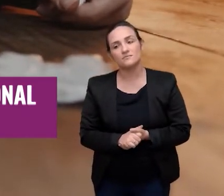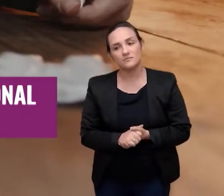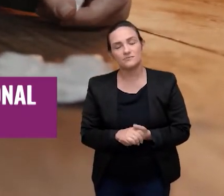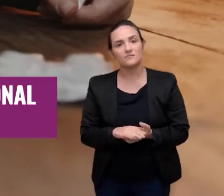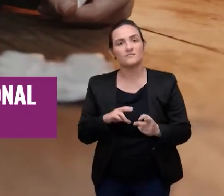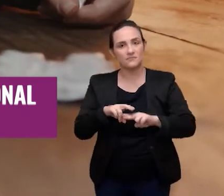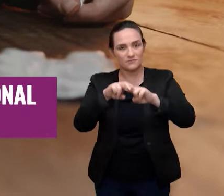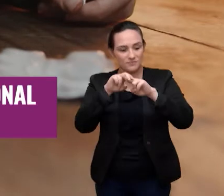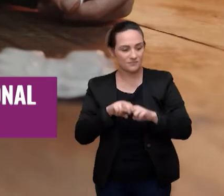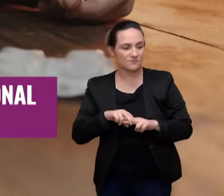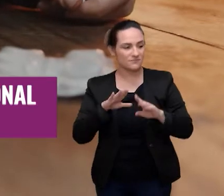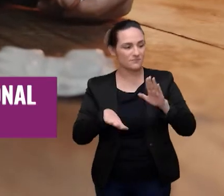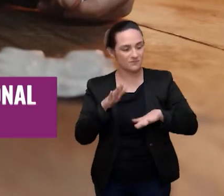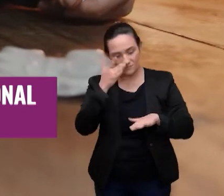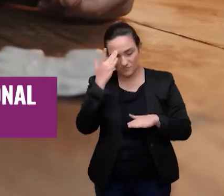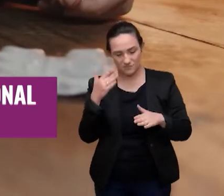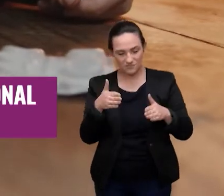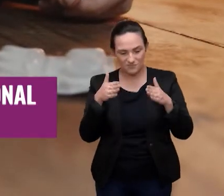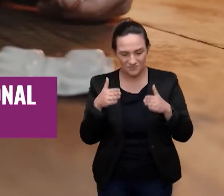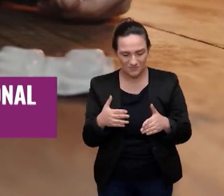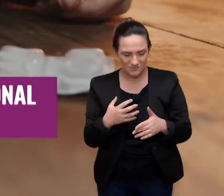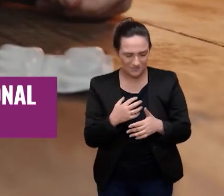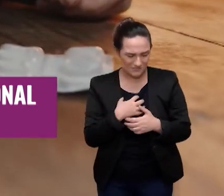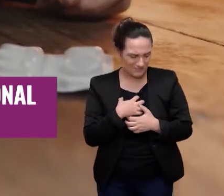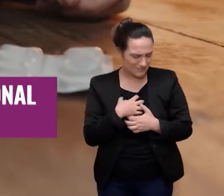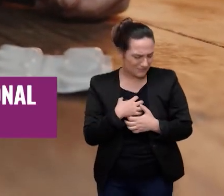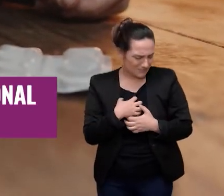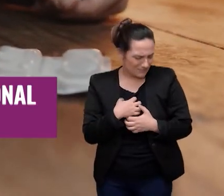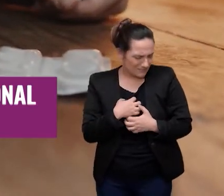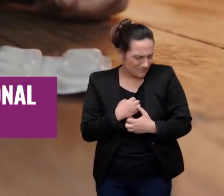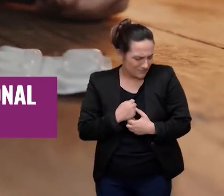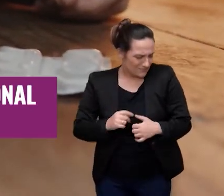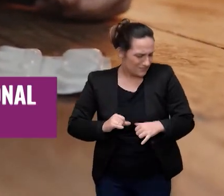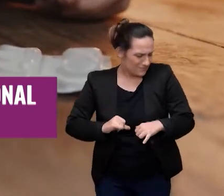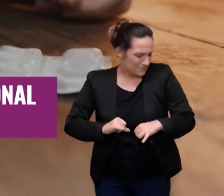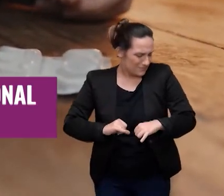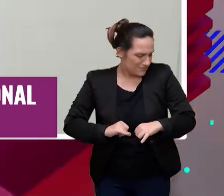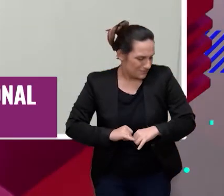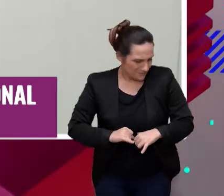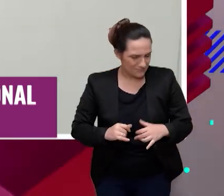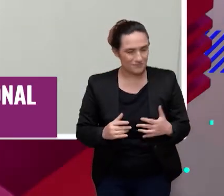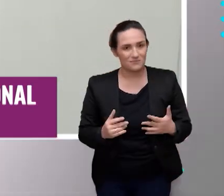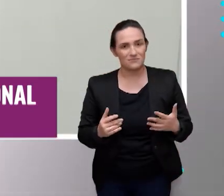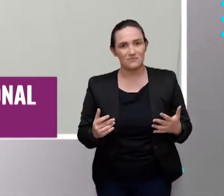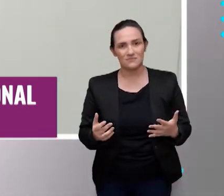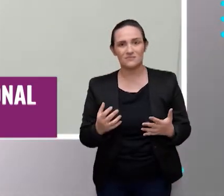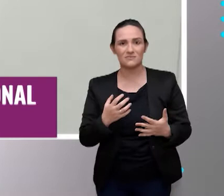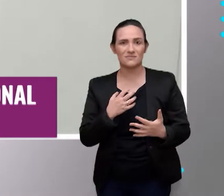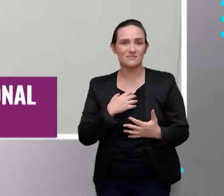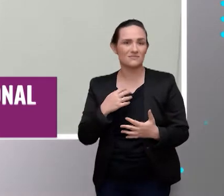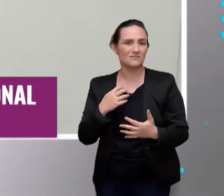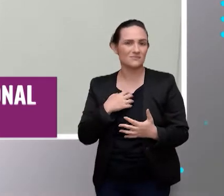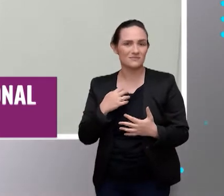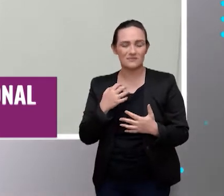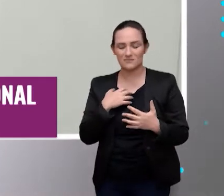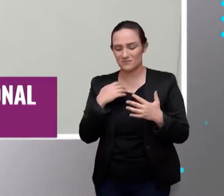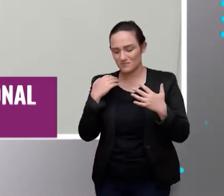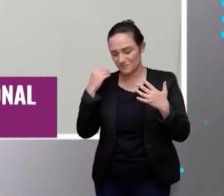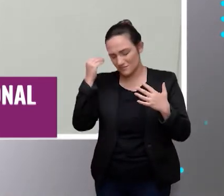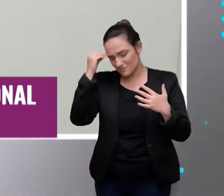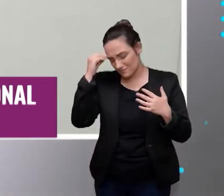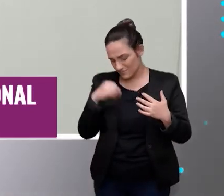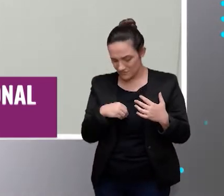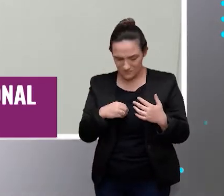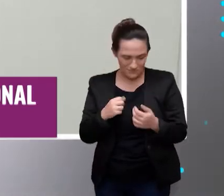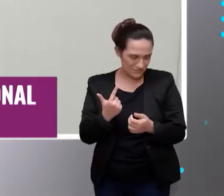emocional, né? Um estado de desesperança, um estado de negativismo,